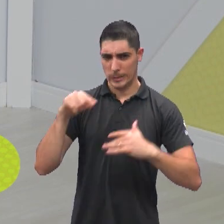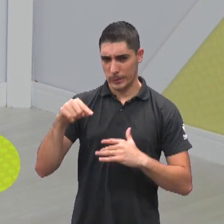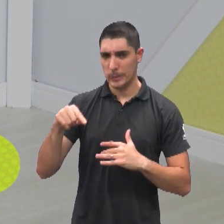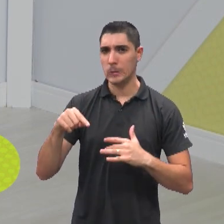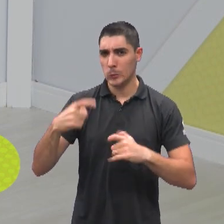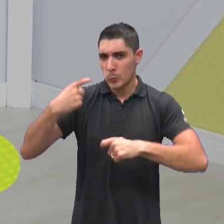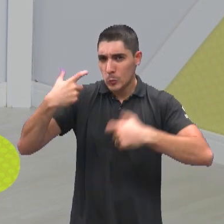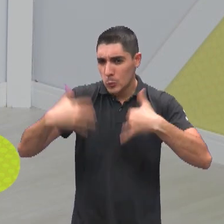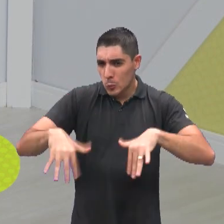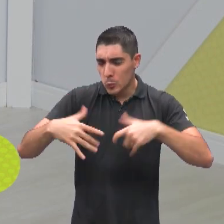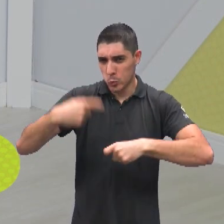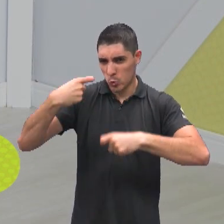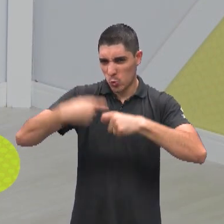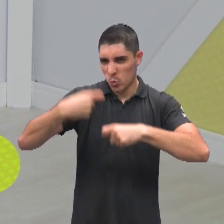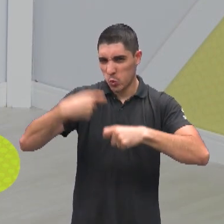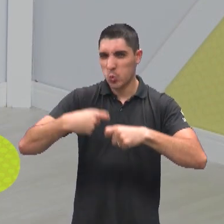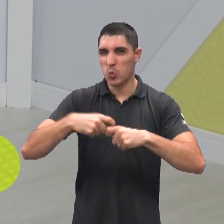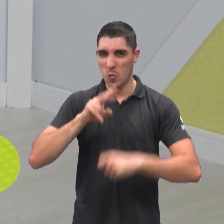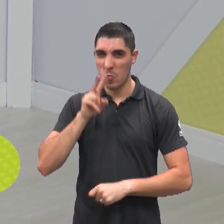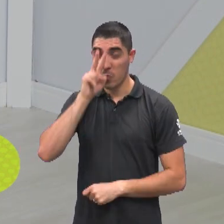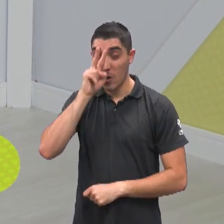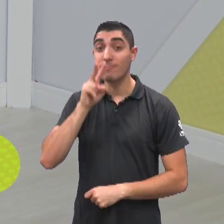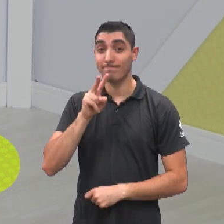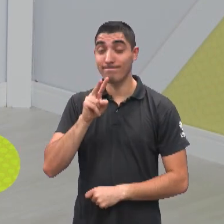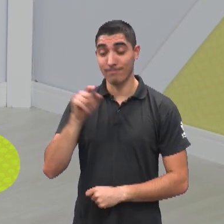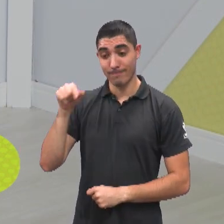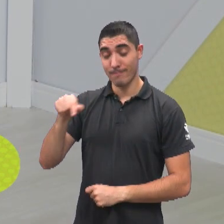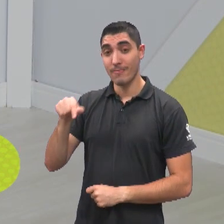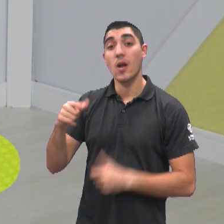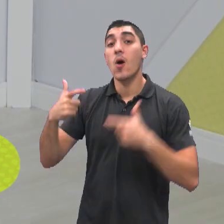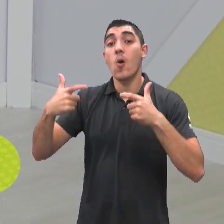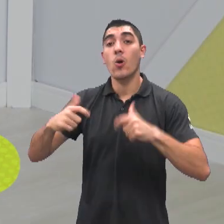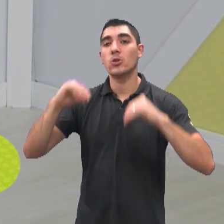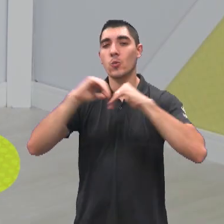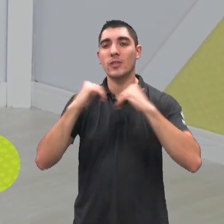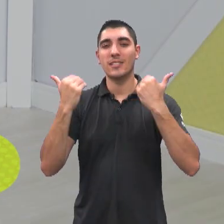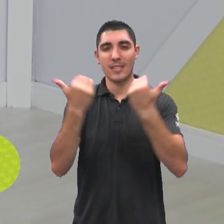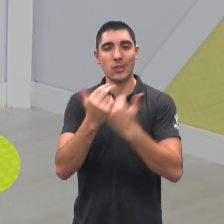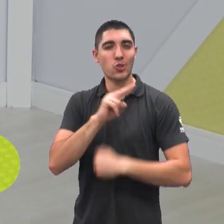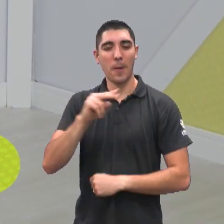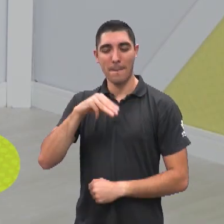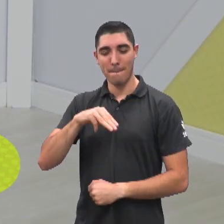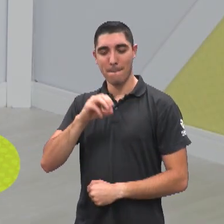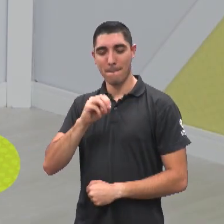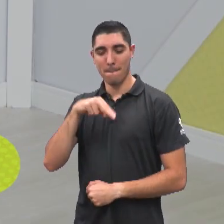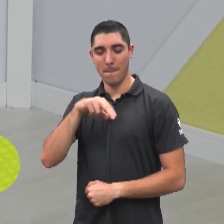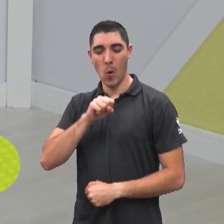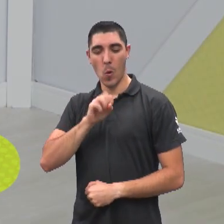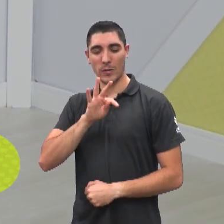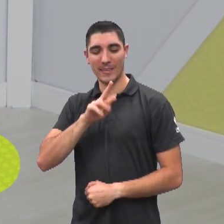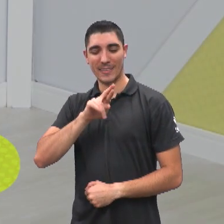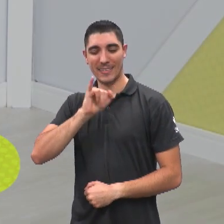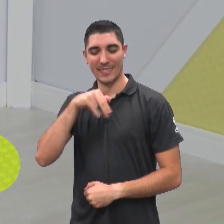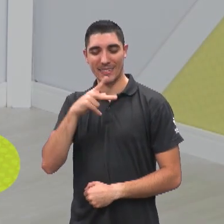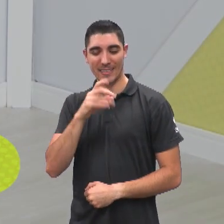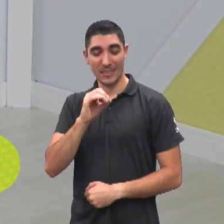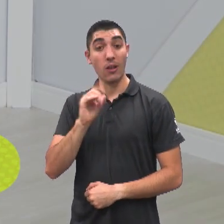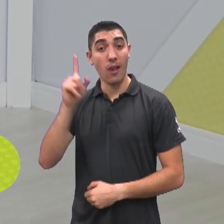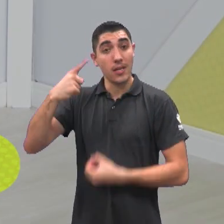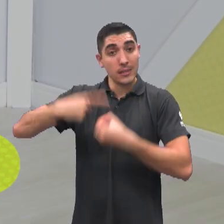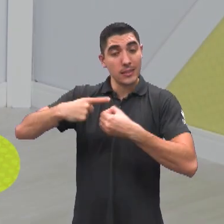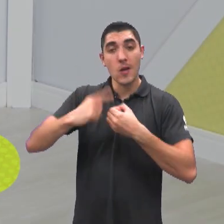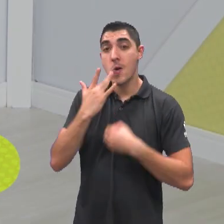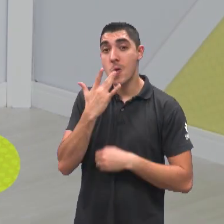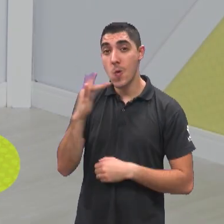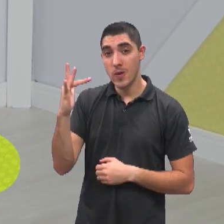aí na tabela de classificação. E o São José vai até o ginásio Monstrinho enfrentar o Ourinhos pela 6ª rodada do retorno da LBF.